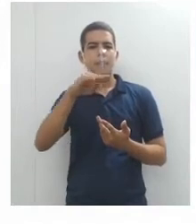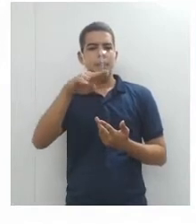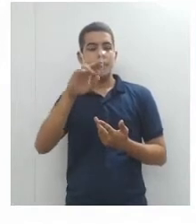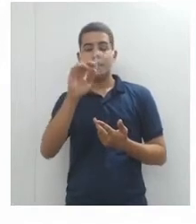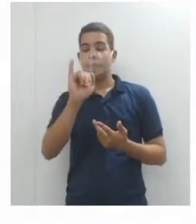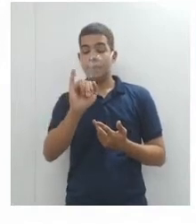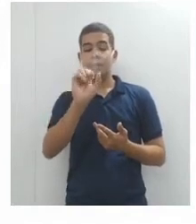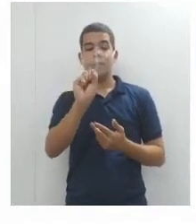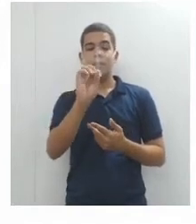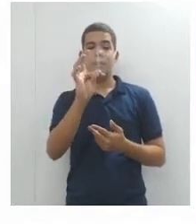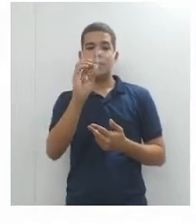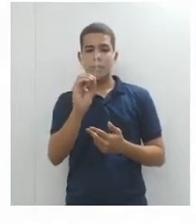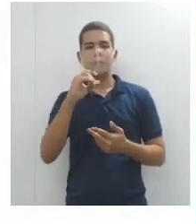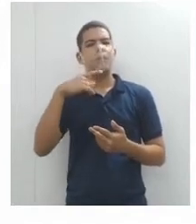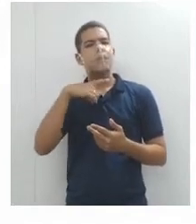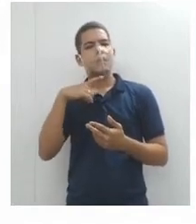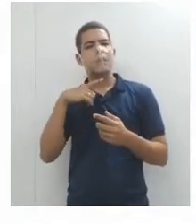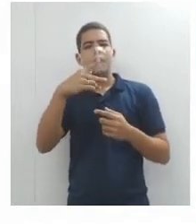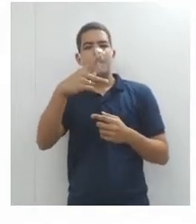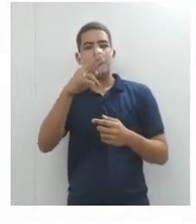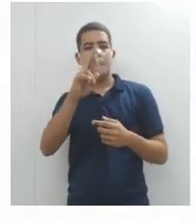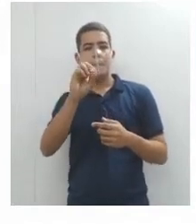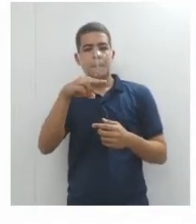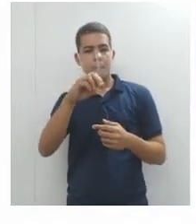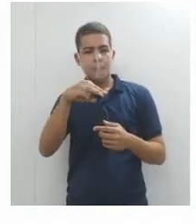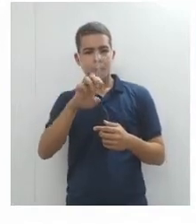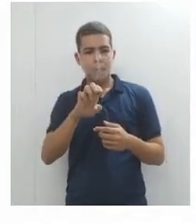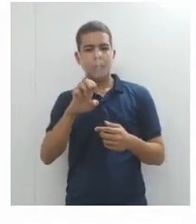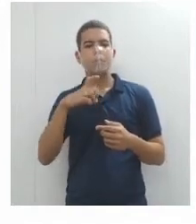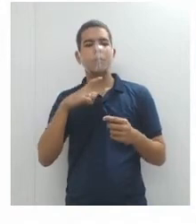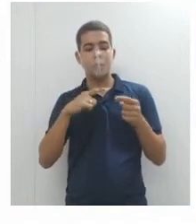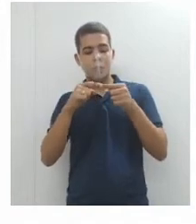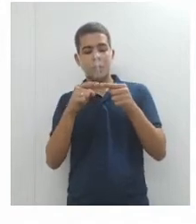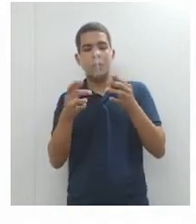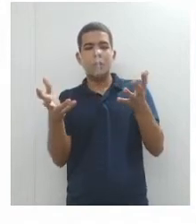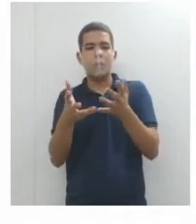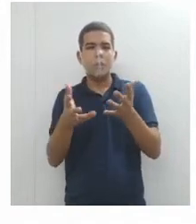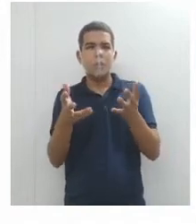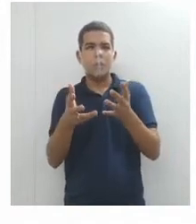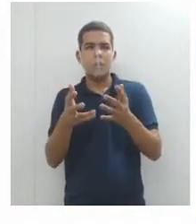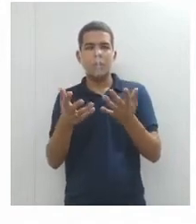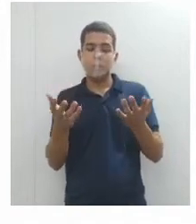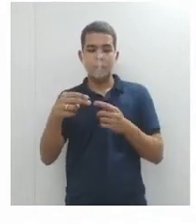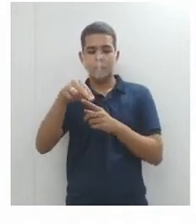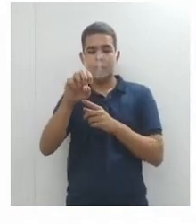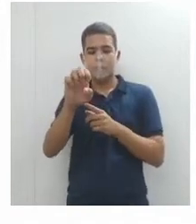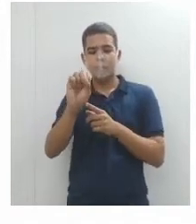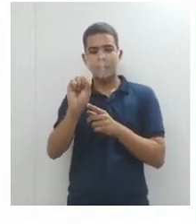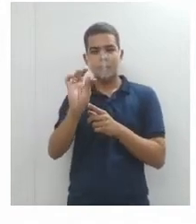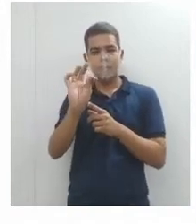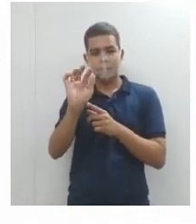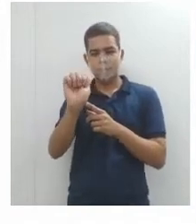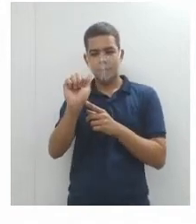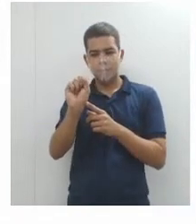pronomes demonstrativos que indicam tempo presente, tá? Então, nestas férias. Essa